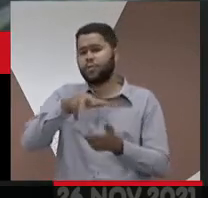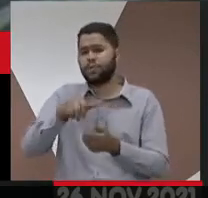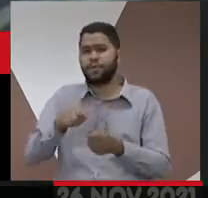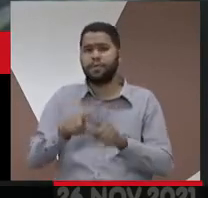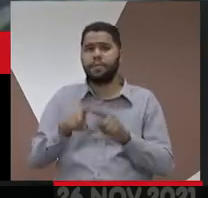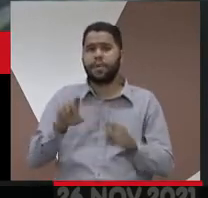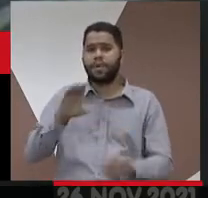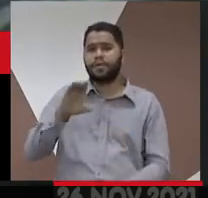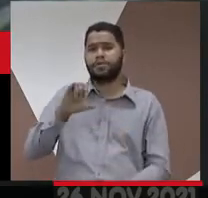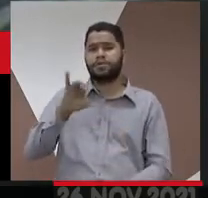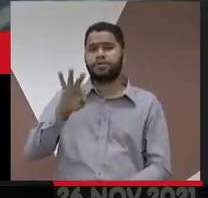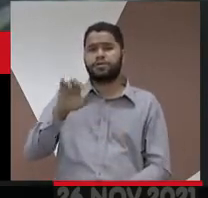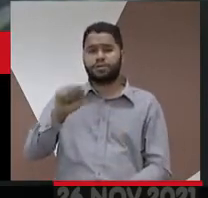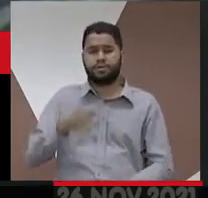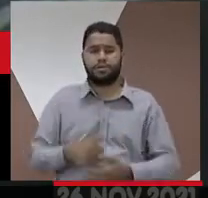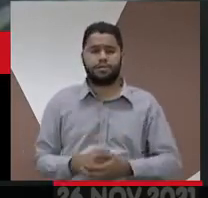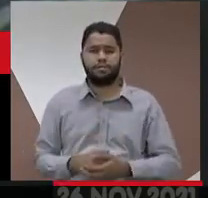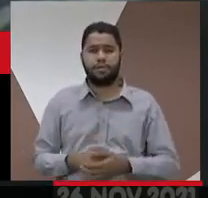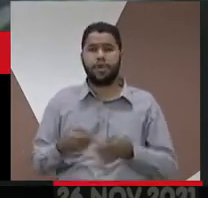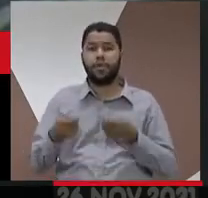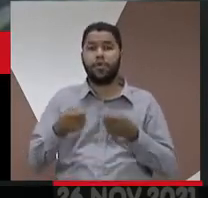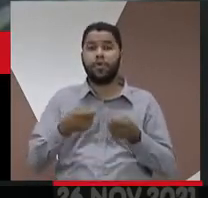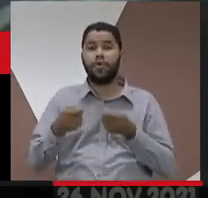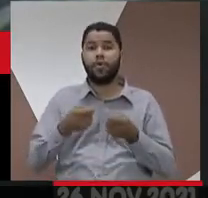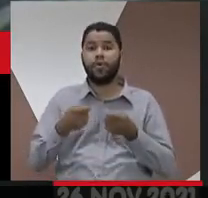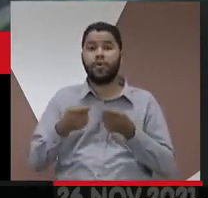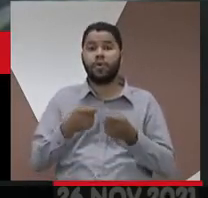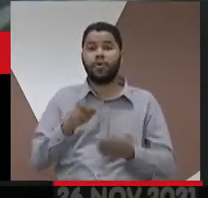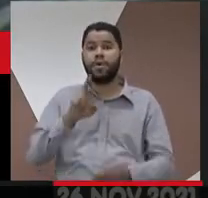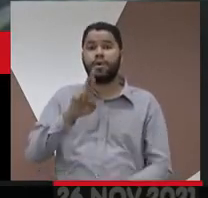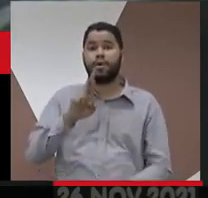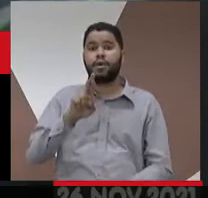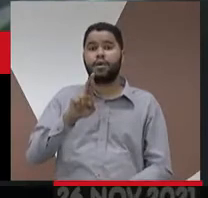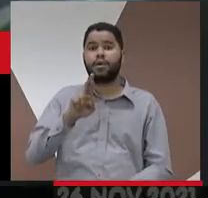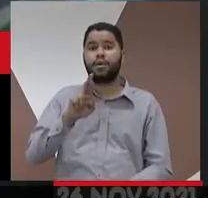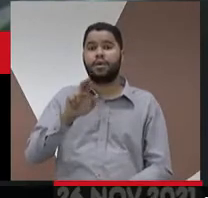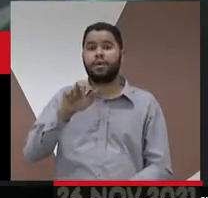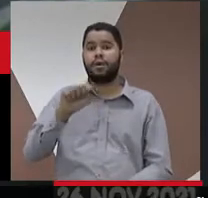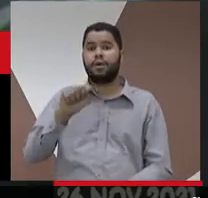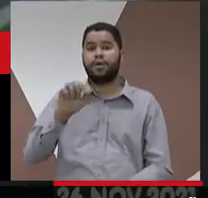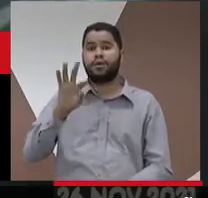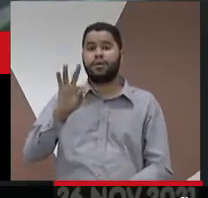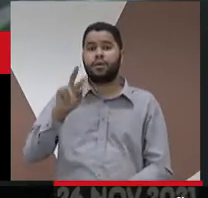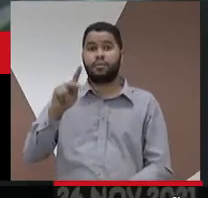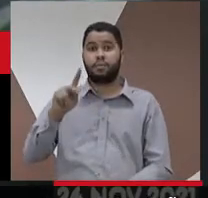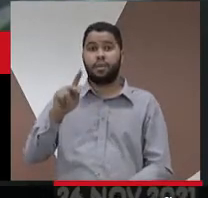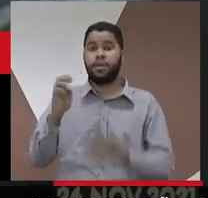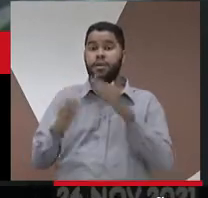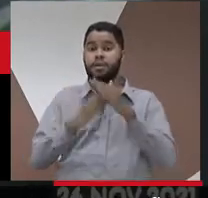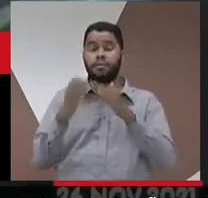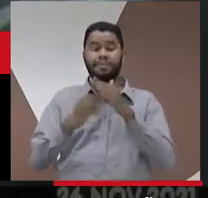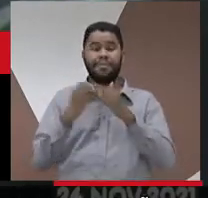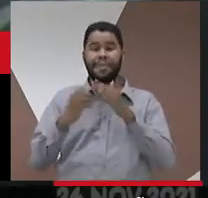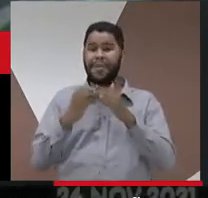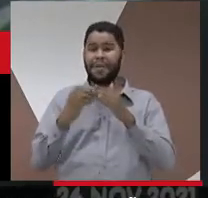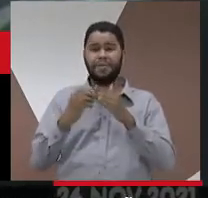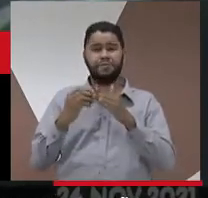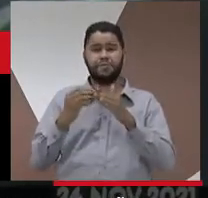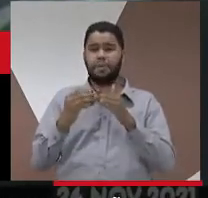Sistra, ela é controlada pela RATP, maior empresa do mundo de concessões